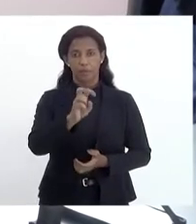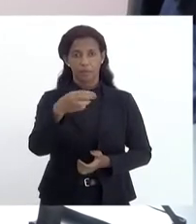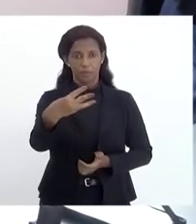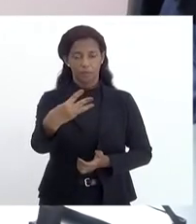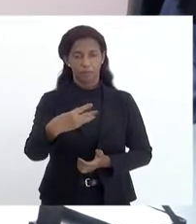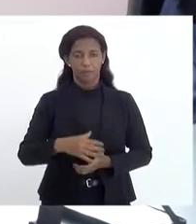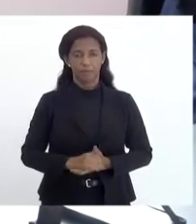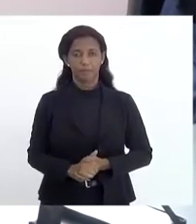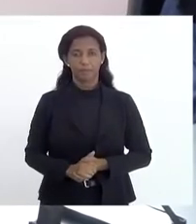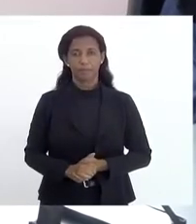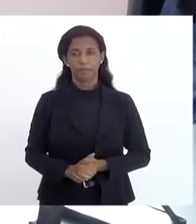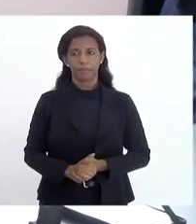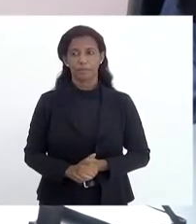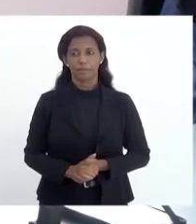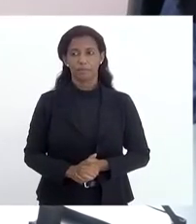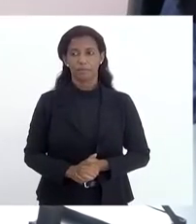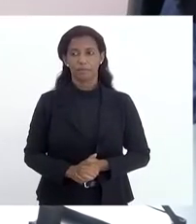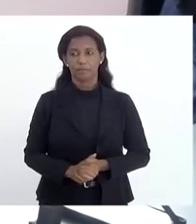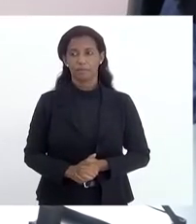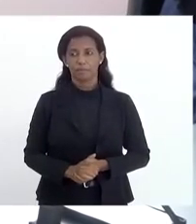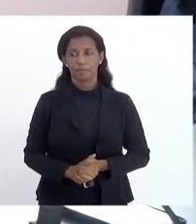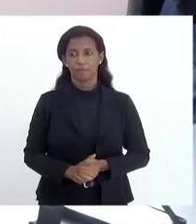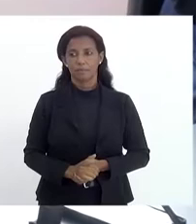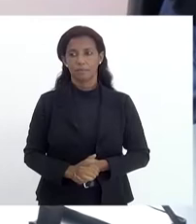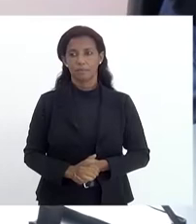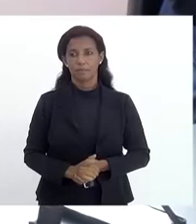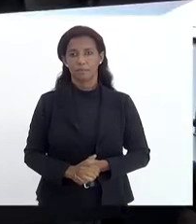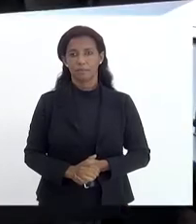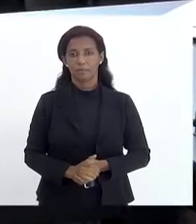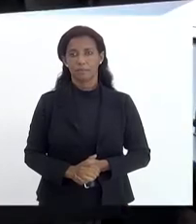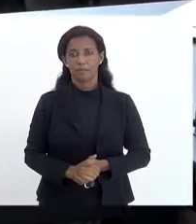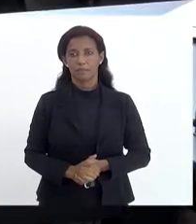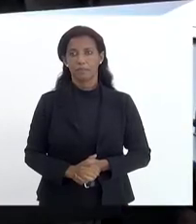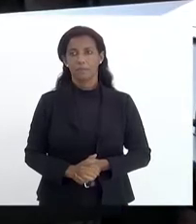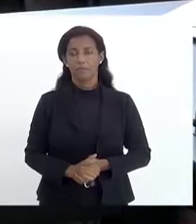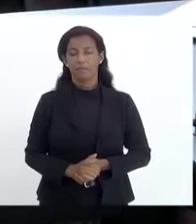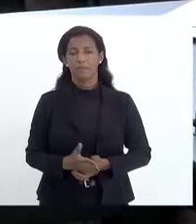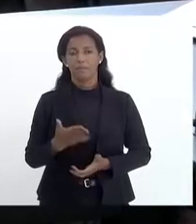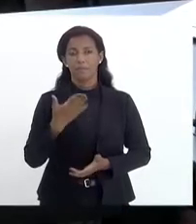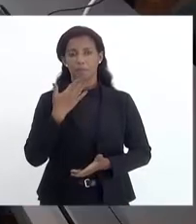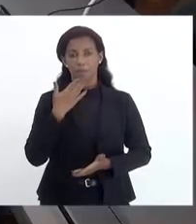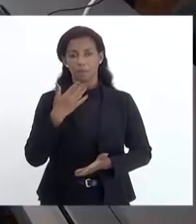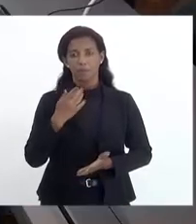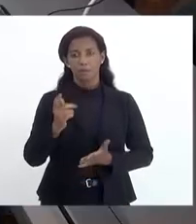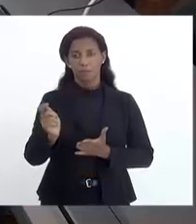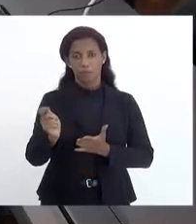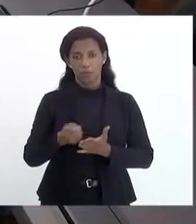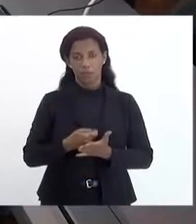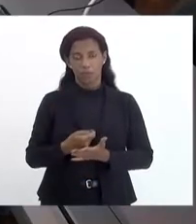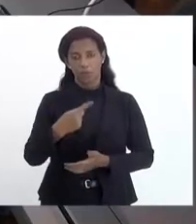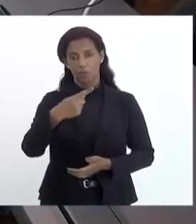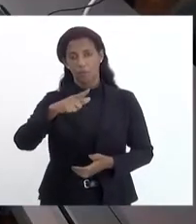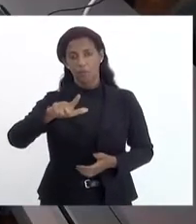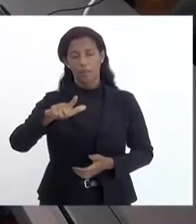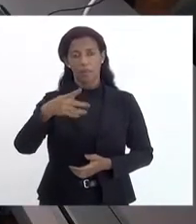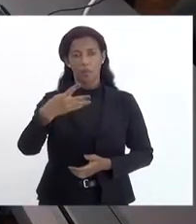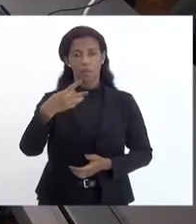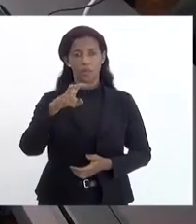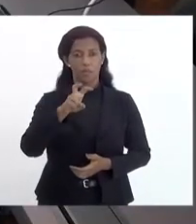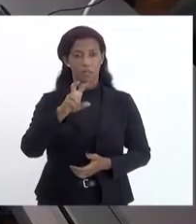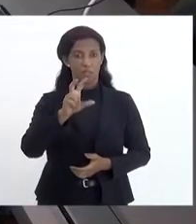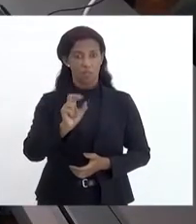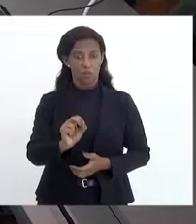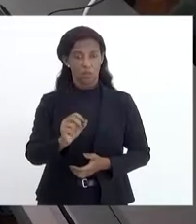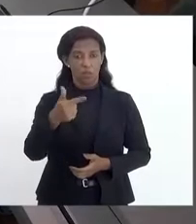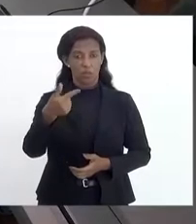53. 53, eu queria pedir vista, presidente. 53, só faço a leitura. Emendas de plenário, PL